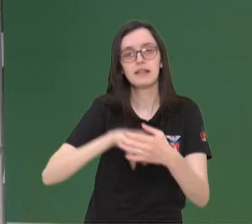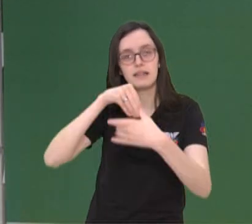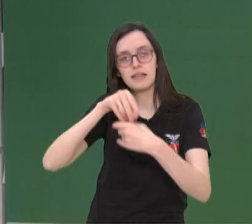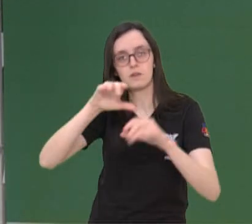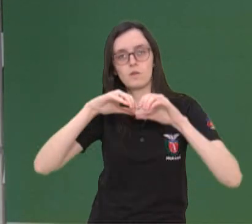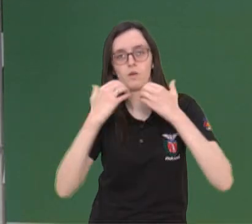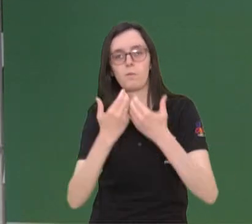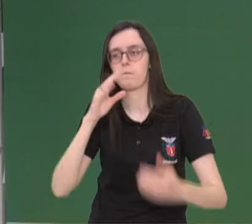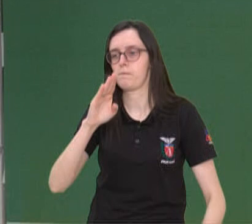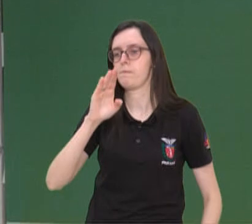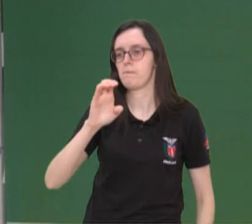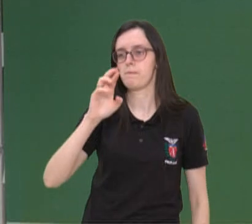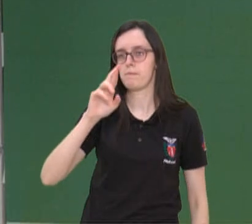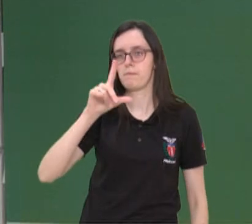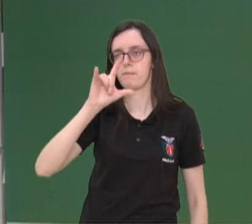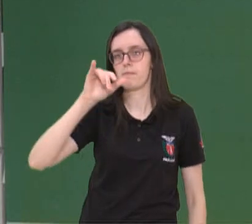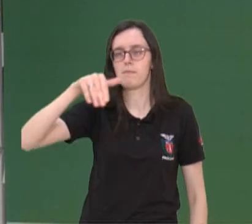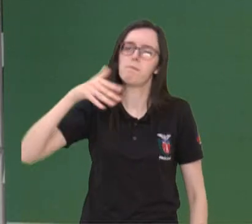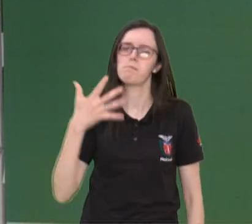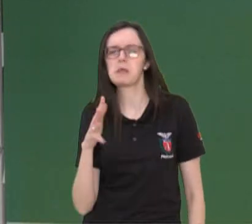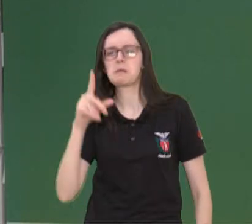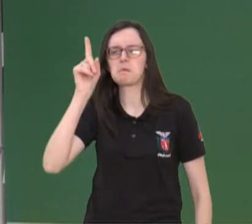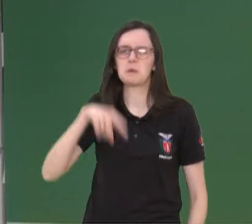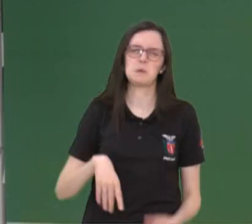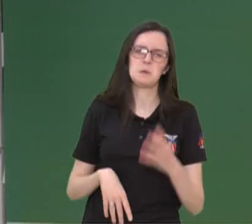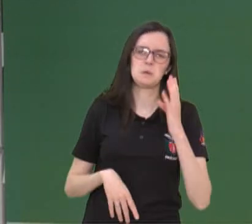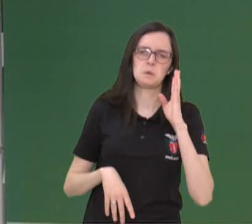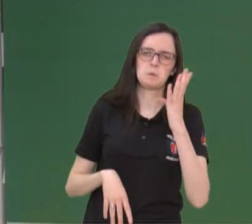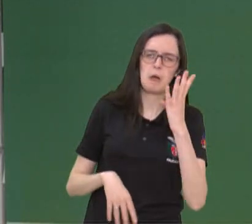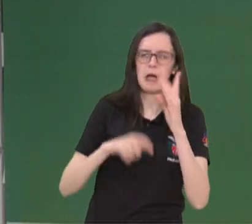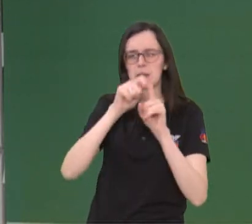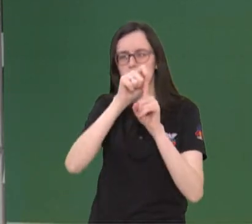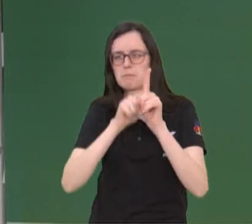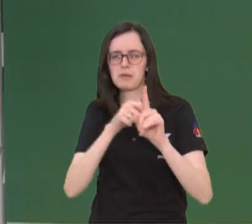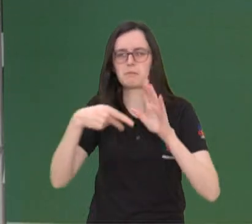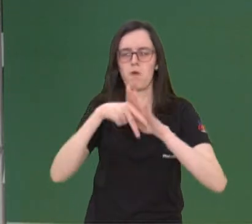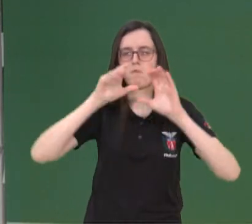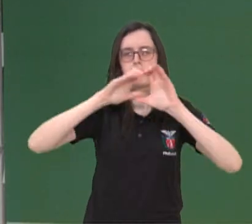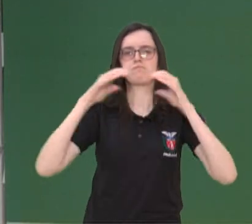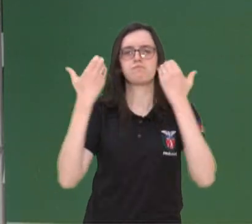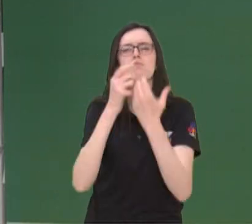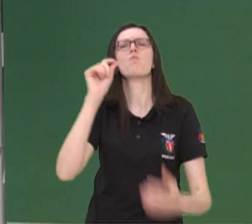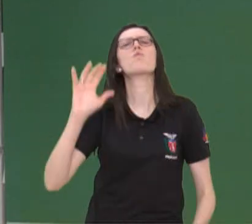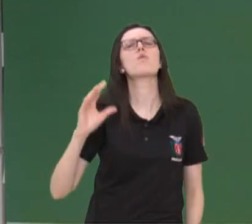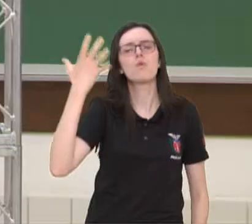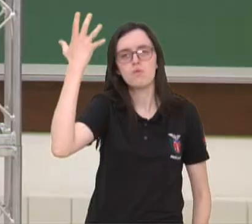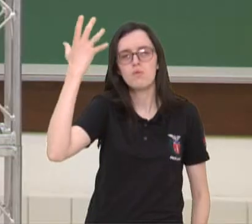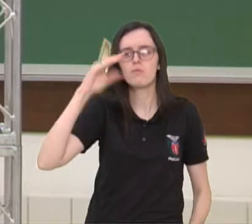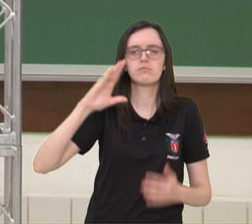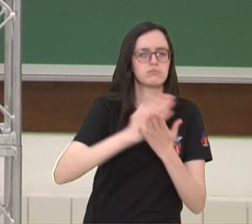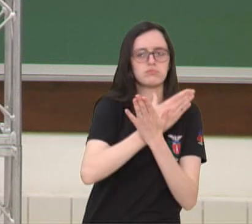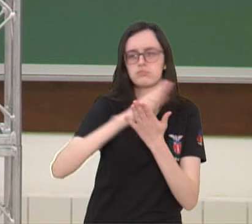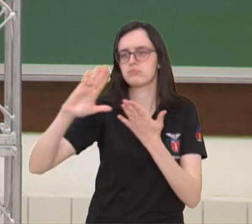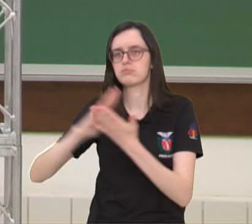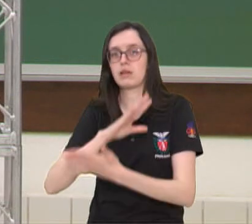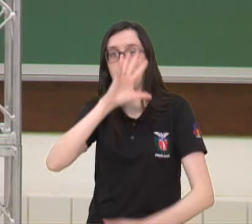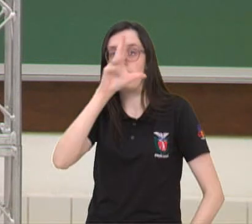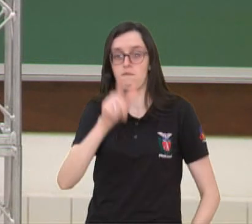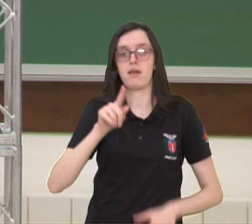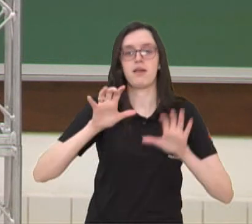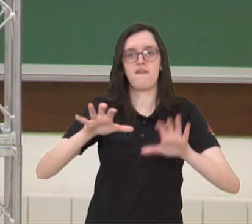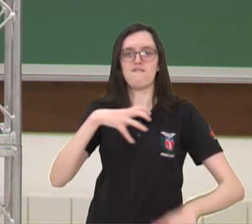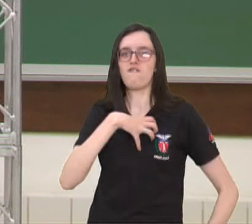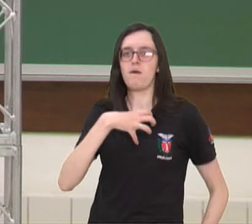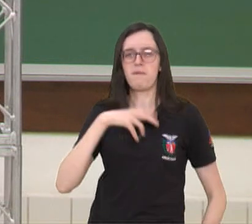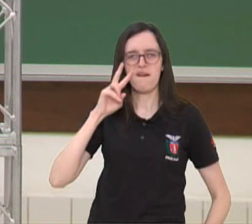Conferência de Berlim, que foram aproximadamente aí uns 4 meses de conferência, eles dividiram então a África nesta maneira